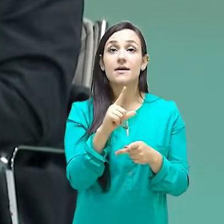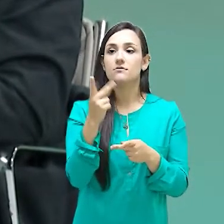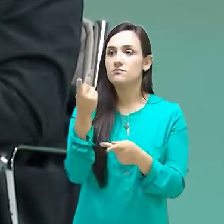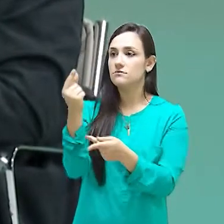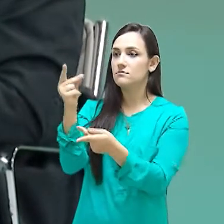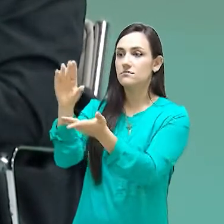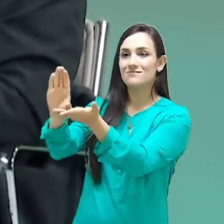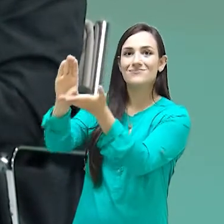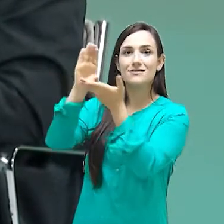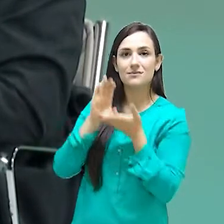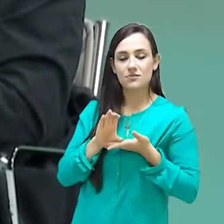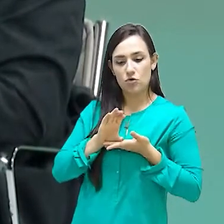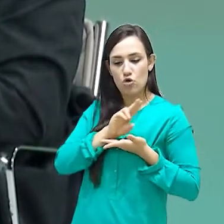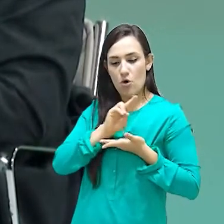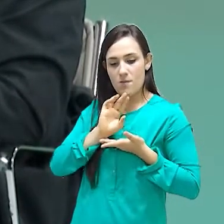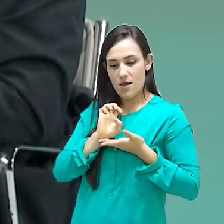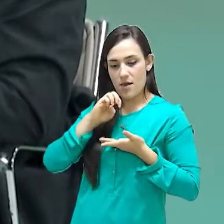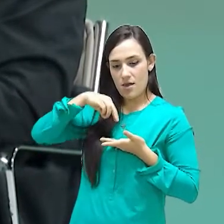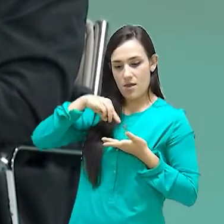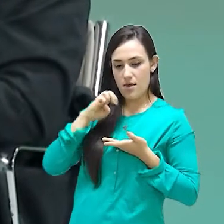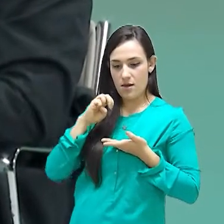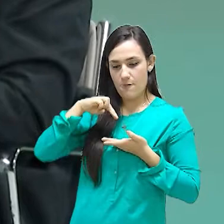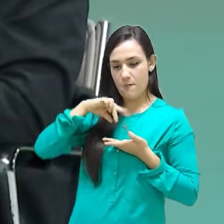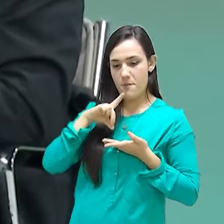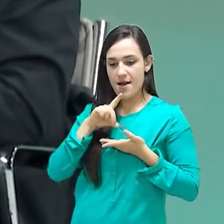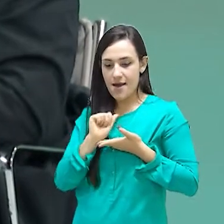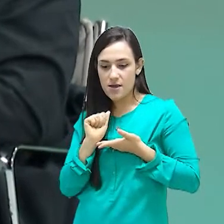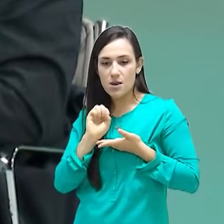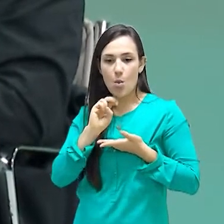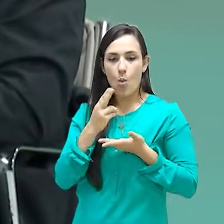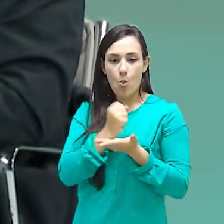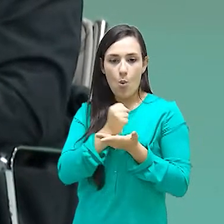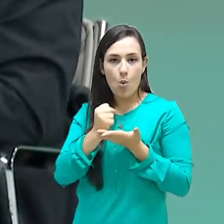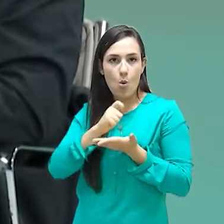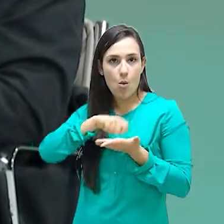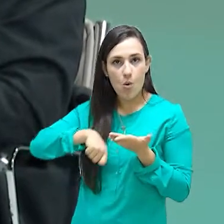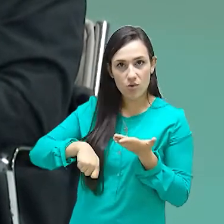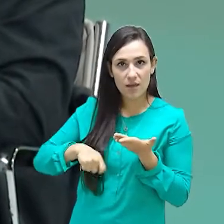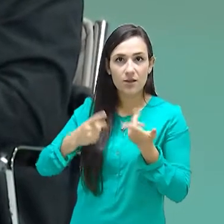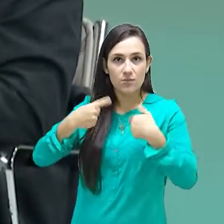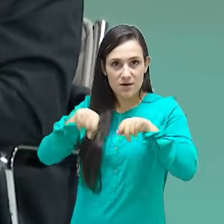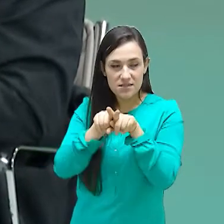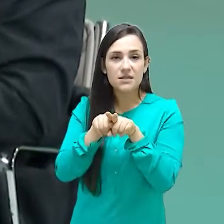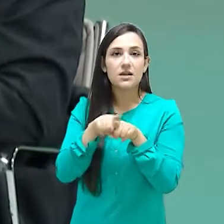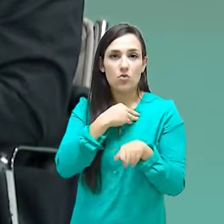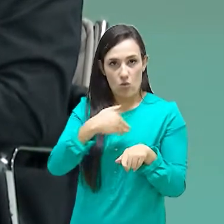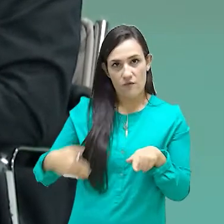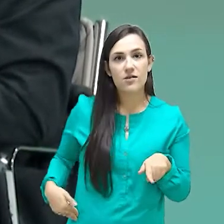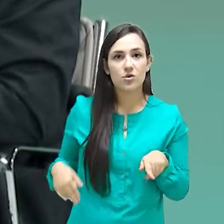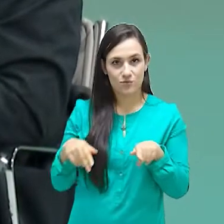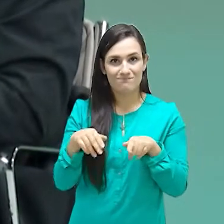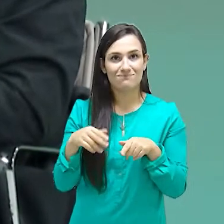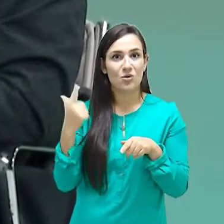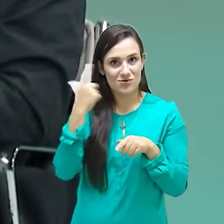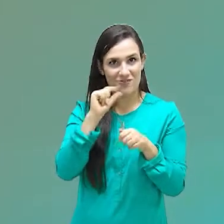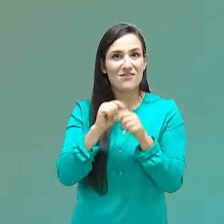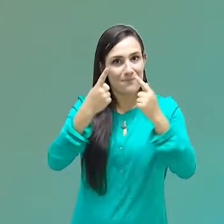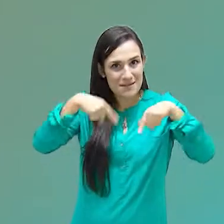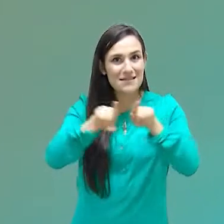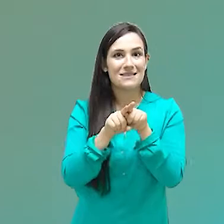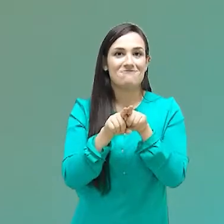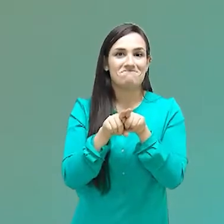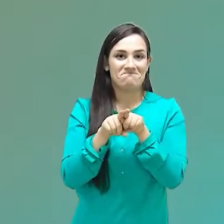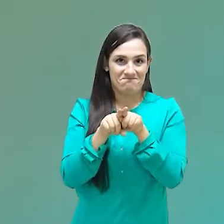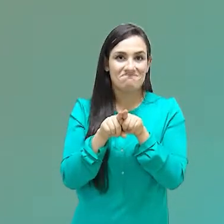contratos ou realizarem convênios com o poder público para realizar em parceria trabalhos, né? Também